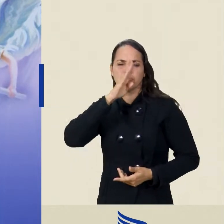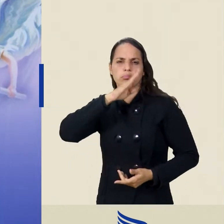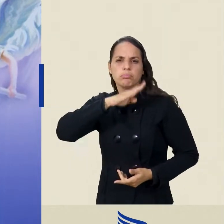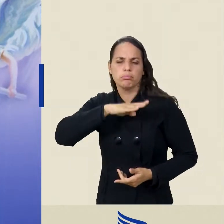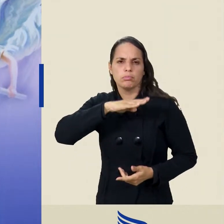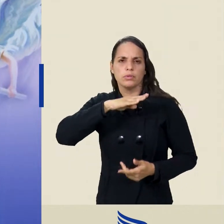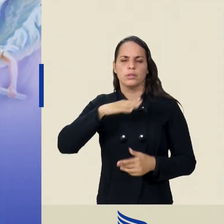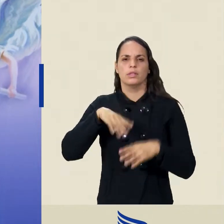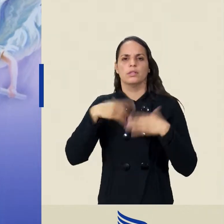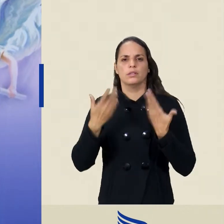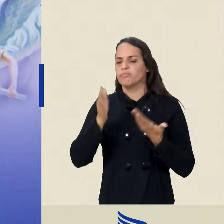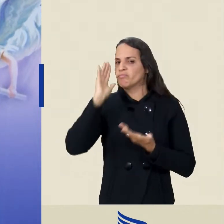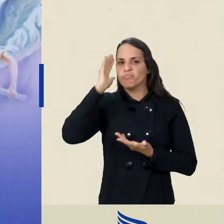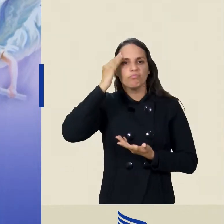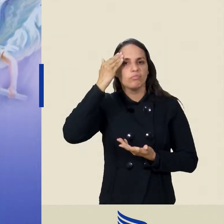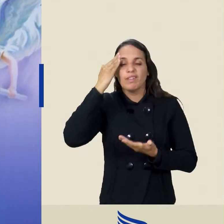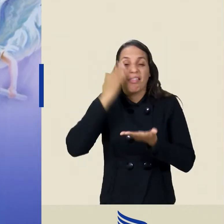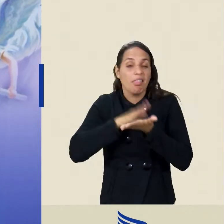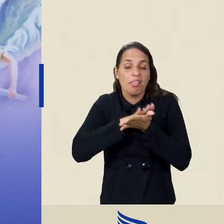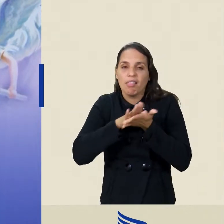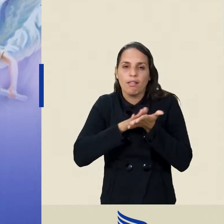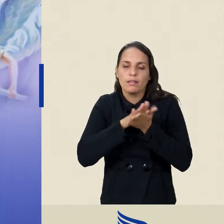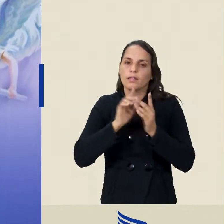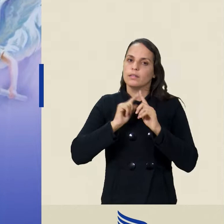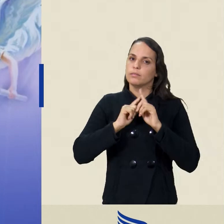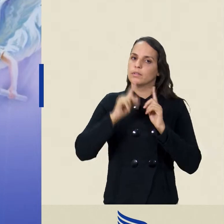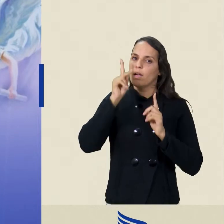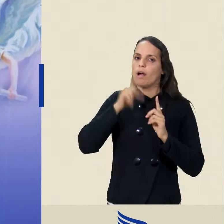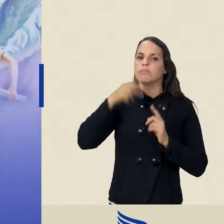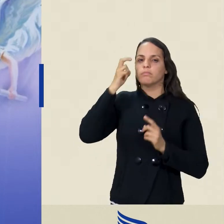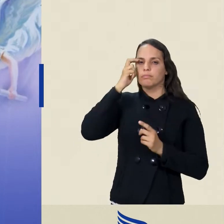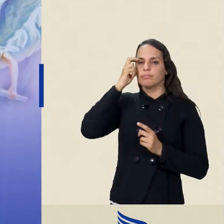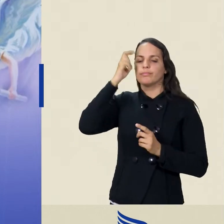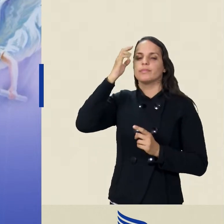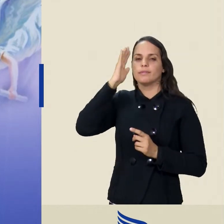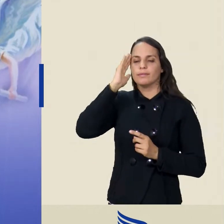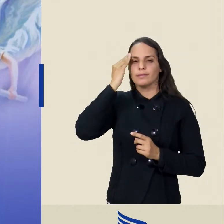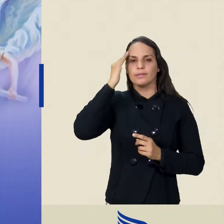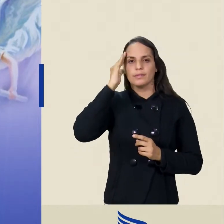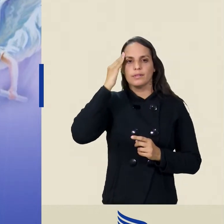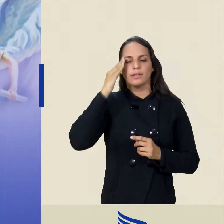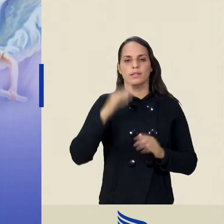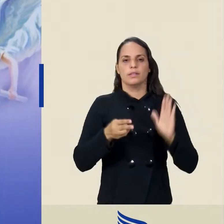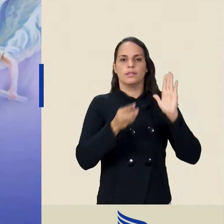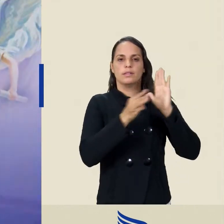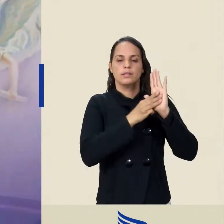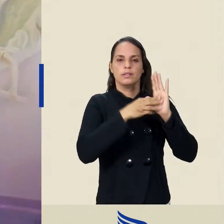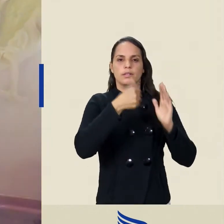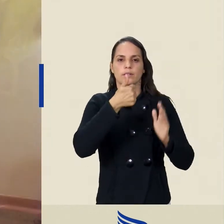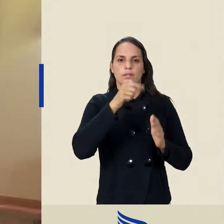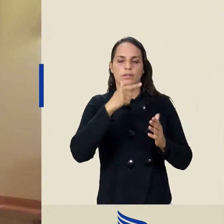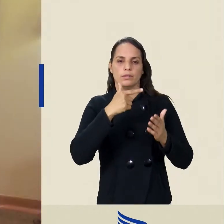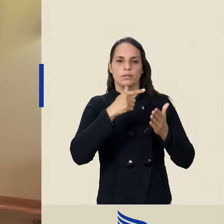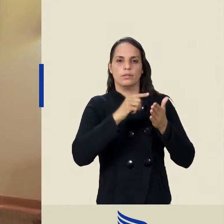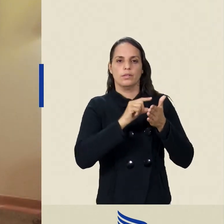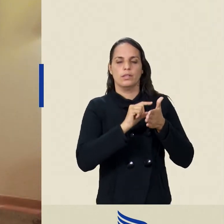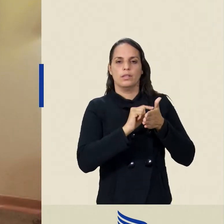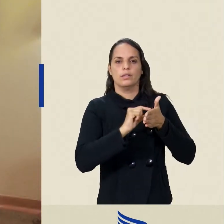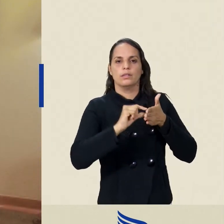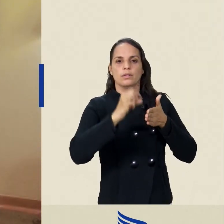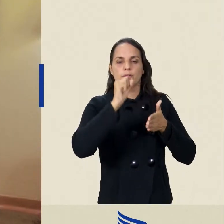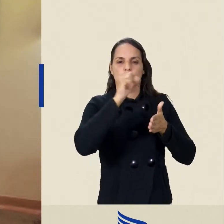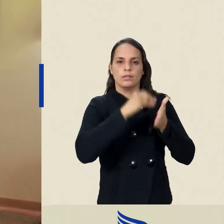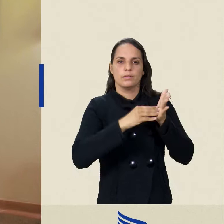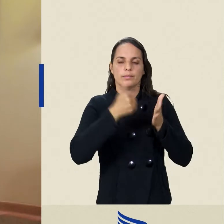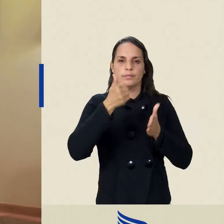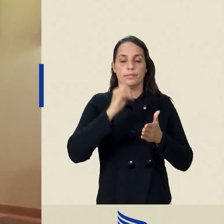nenhum deles entenderá, mas os sábios entenderão. Daniel 12, 8 a 10. Mas até quando o